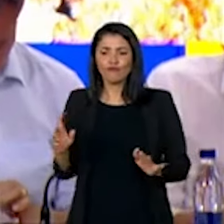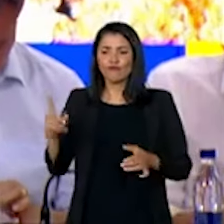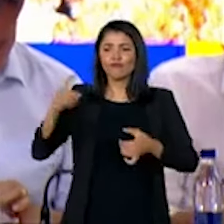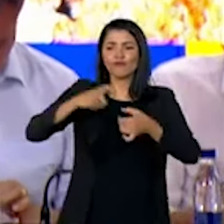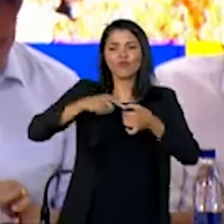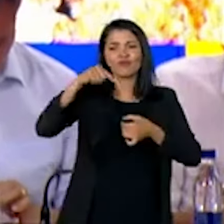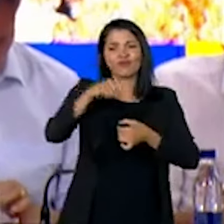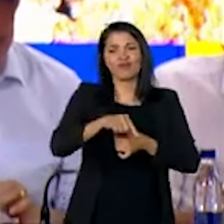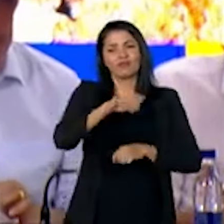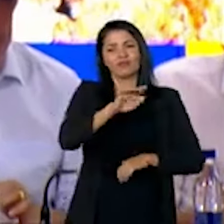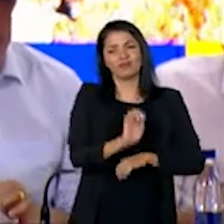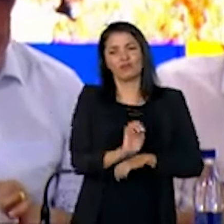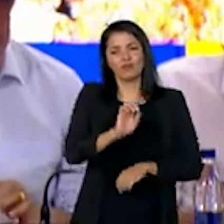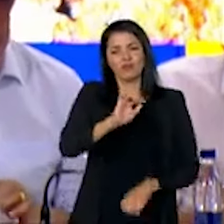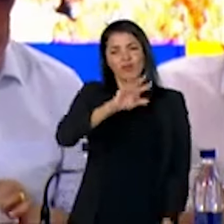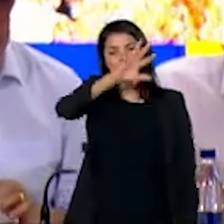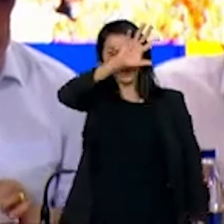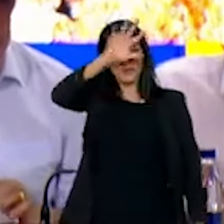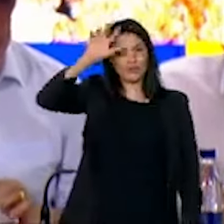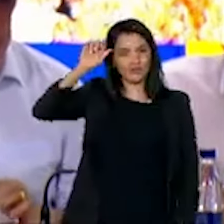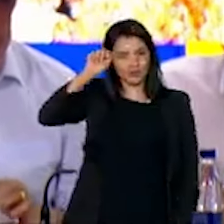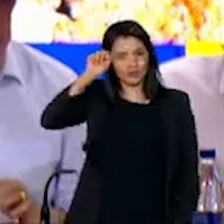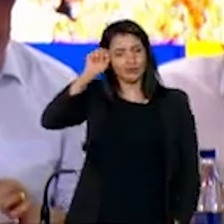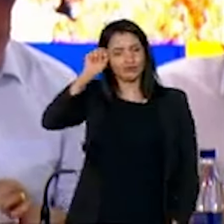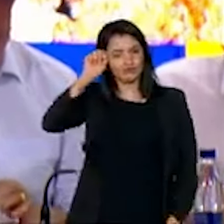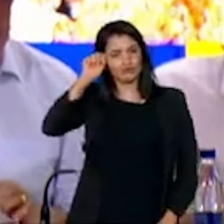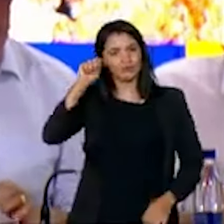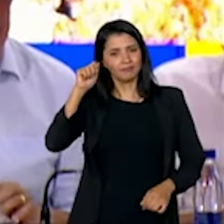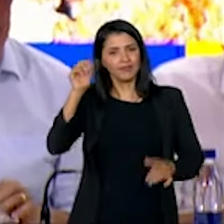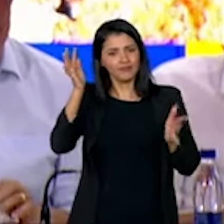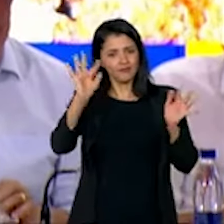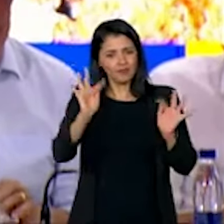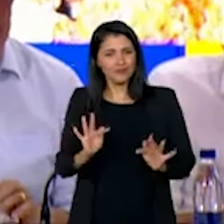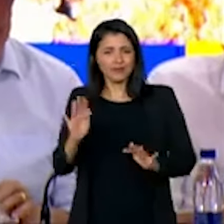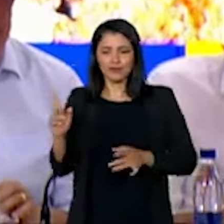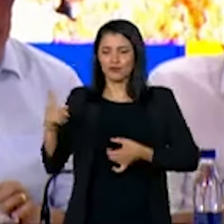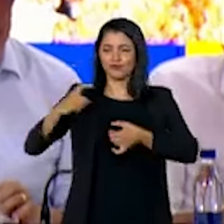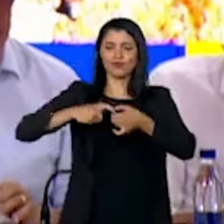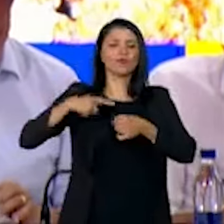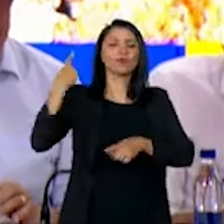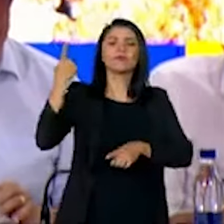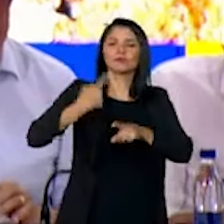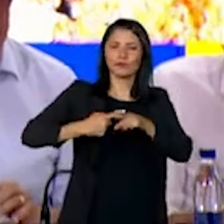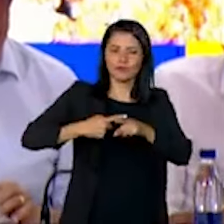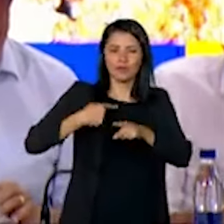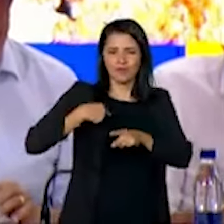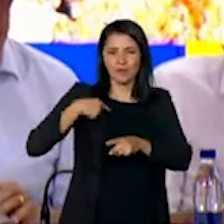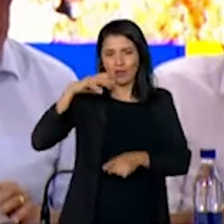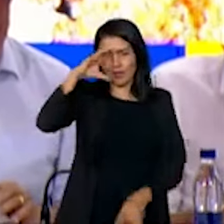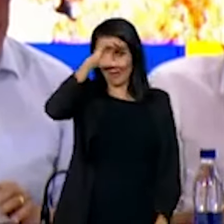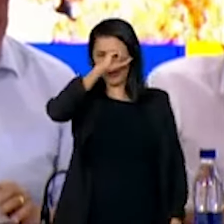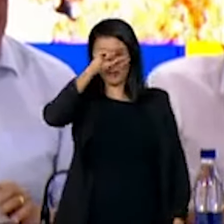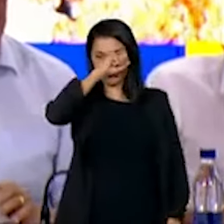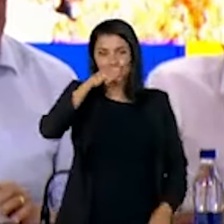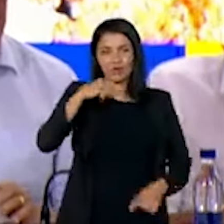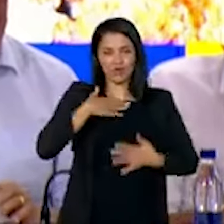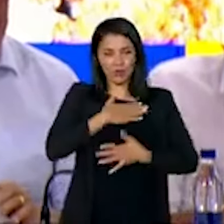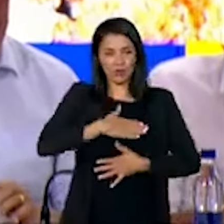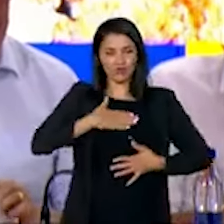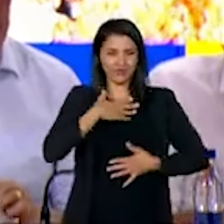Amazonas. É uma alegria voltar porque eu aprendi a gostar desse